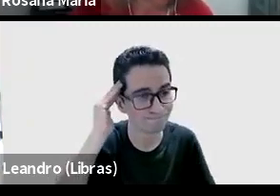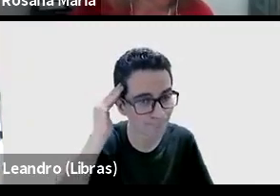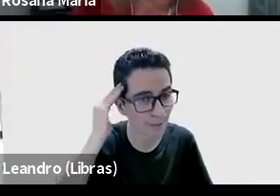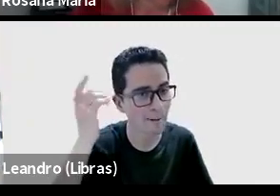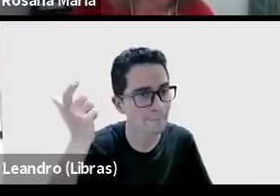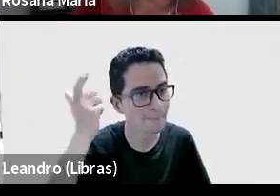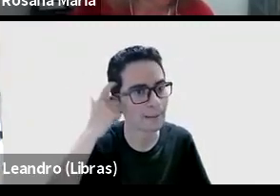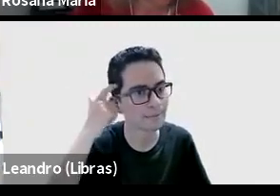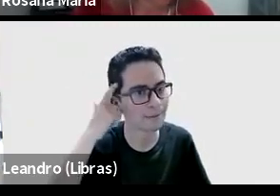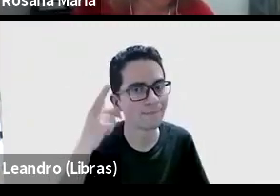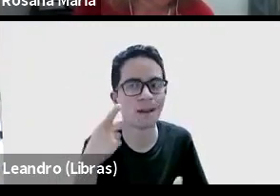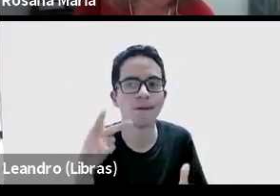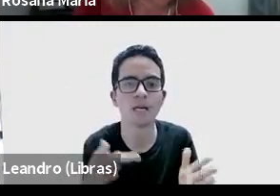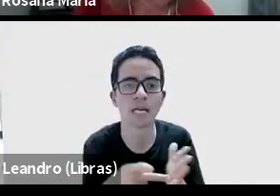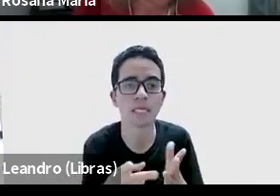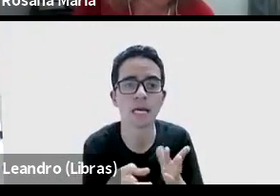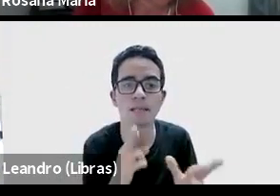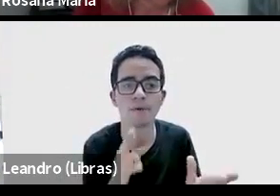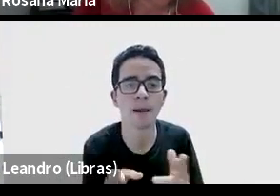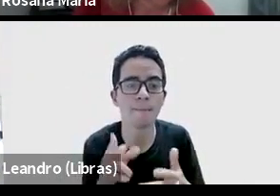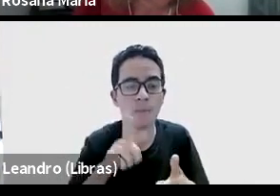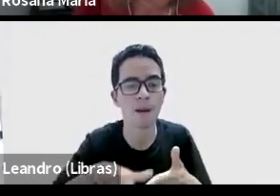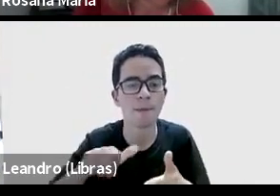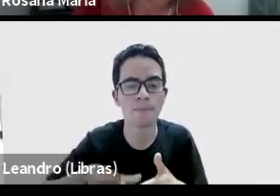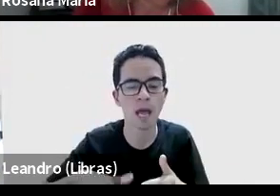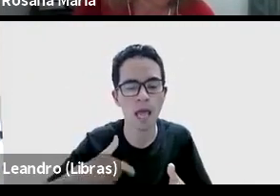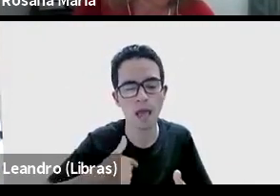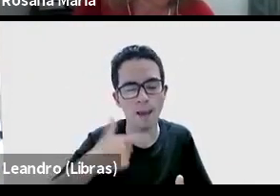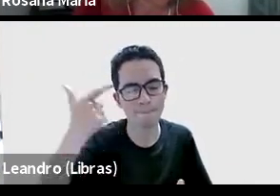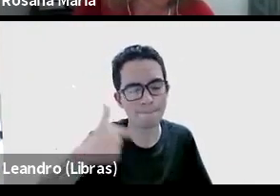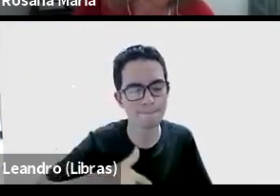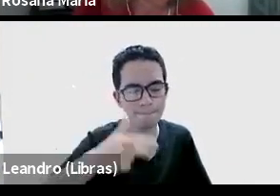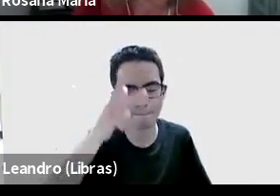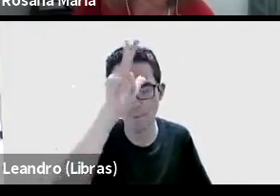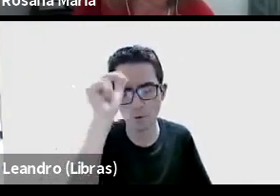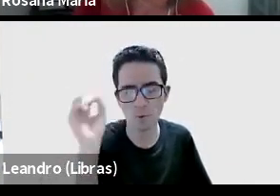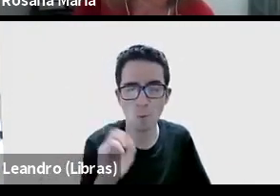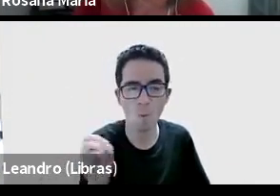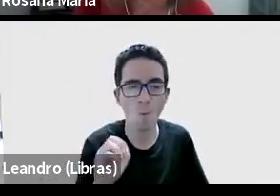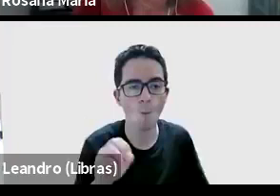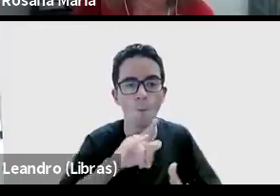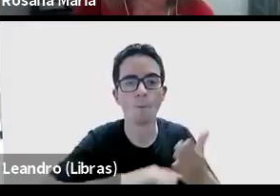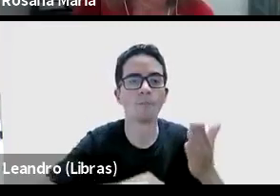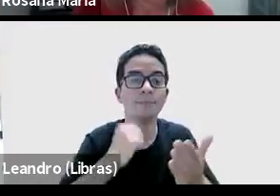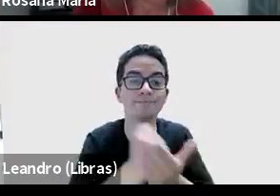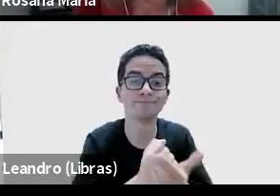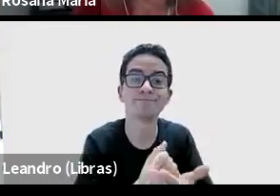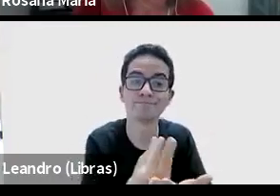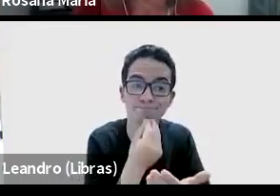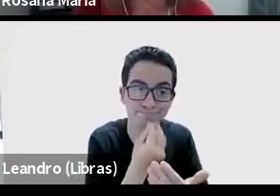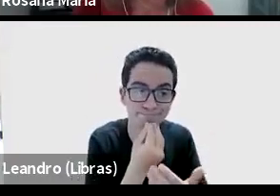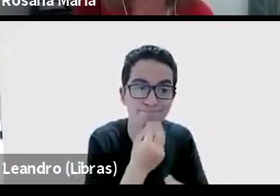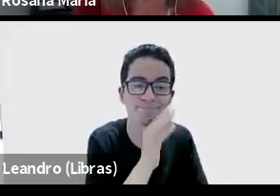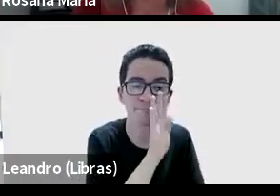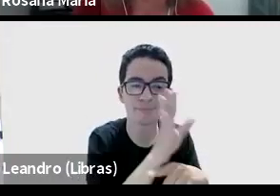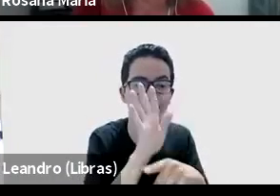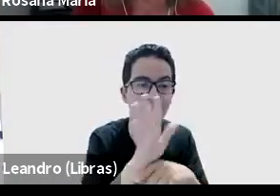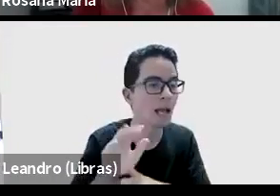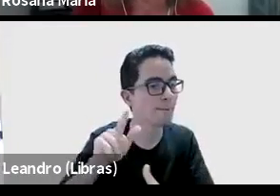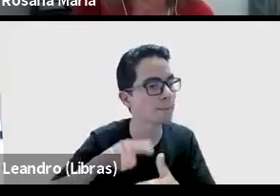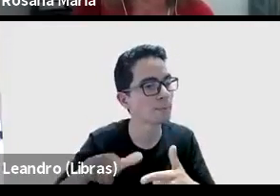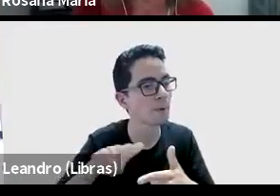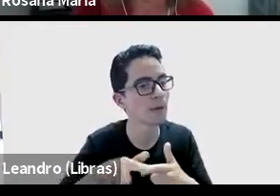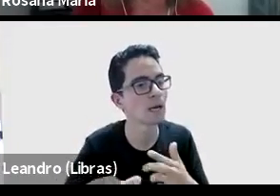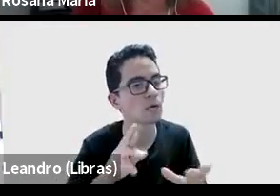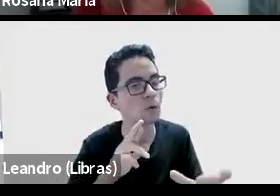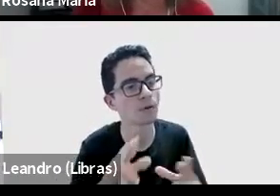Eu na verdade estou tentando resolver o problema. Eu não sou da prefeitura, não tenho contrato com eles, mas eu estou pensando nas coisas para resolver o problema. Porque aí é